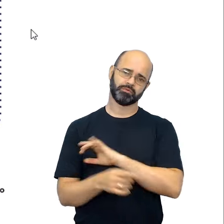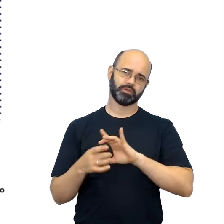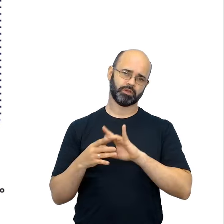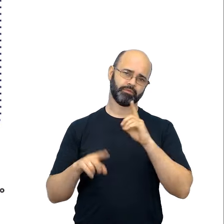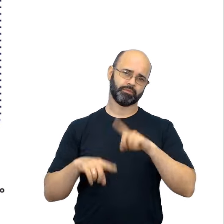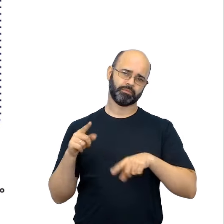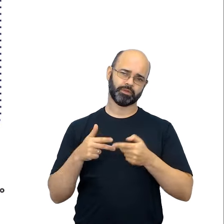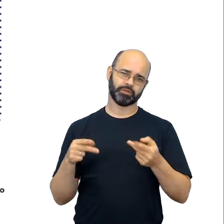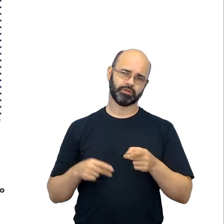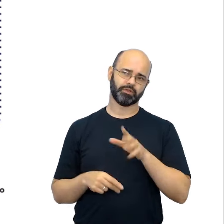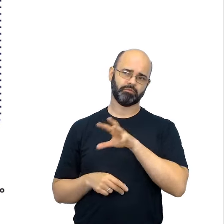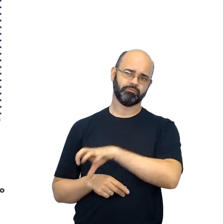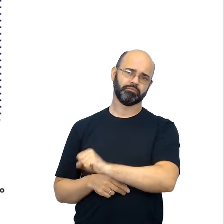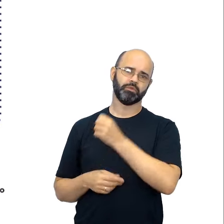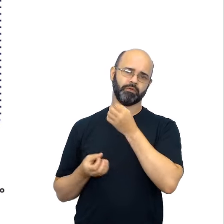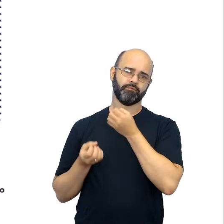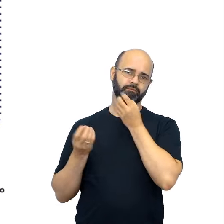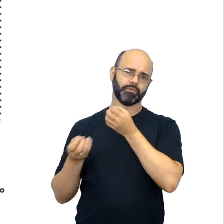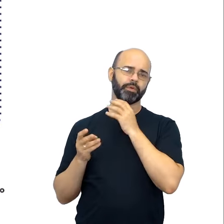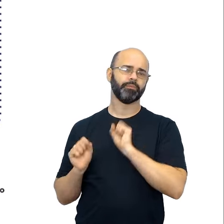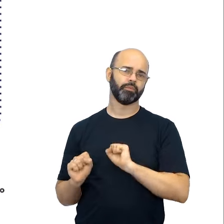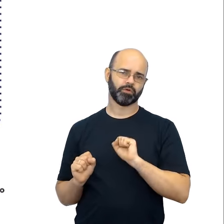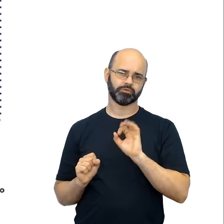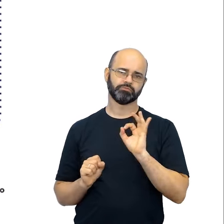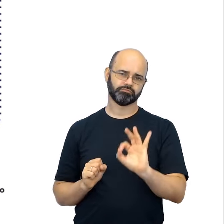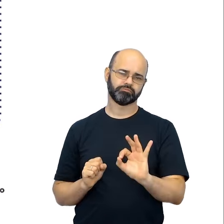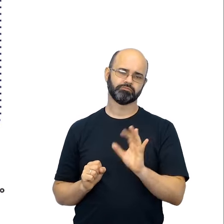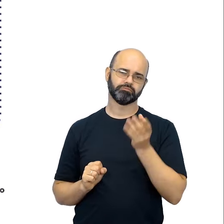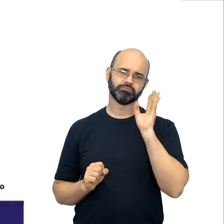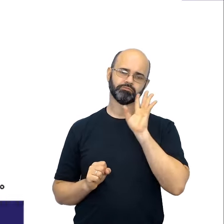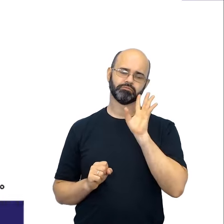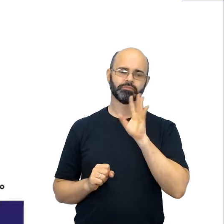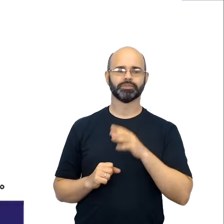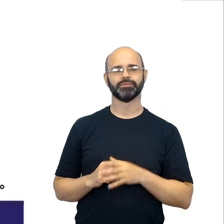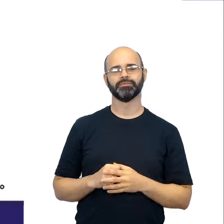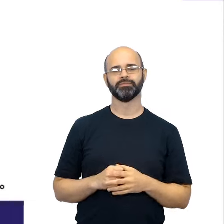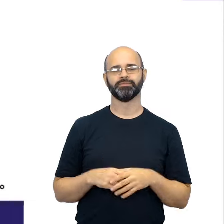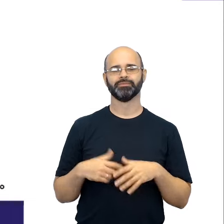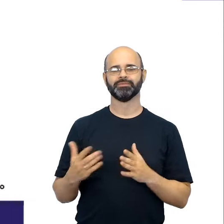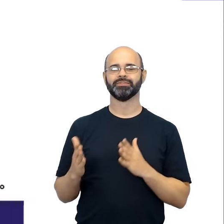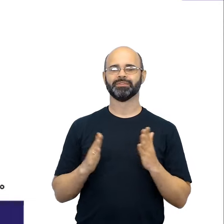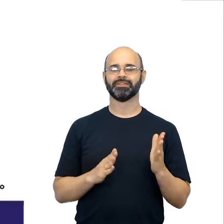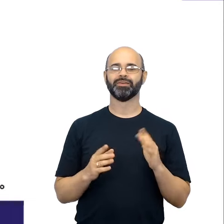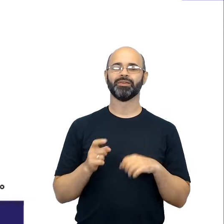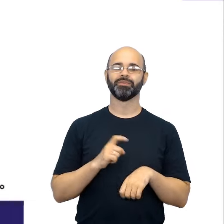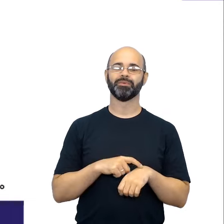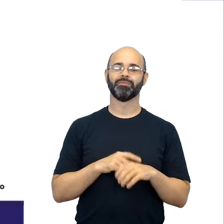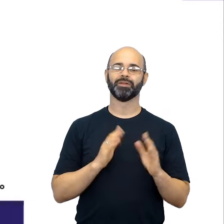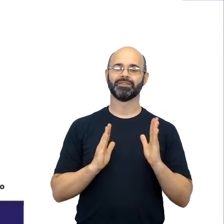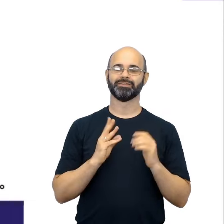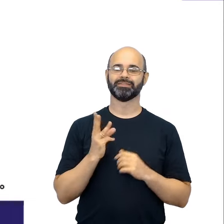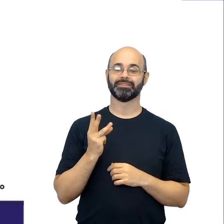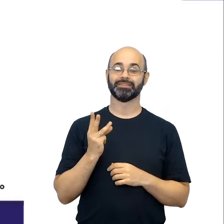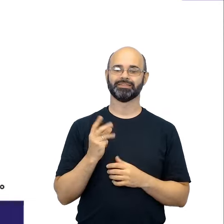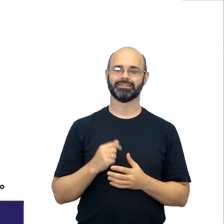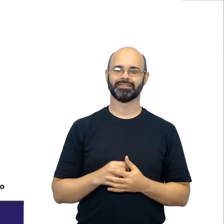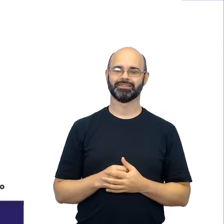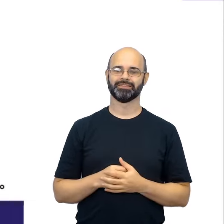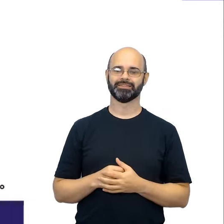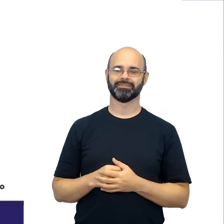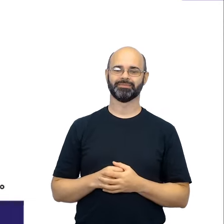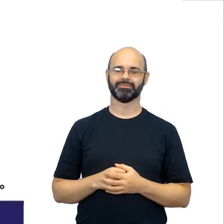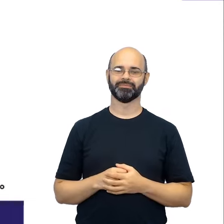material Aprender Sempre. Muito bacana, viu? Então, vamos para o terceiro momento aqui, que é discutir a possibilidade de